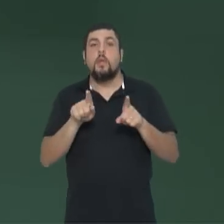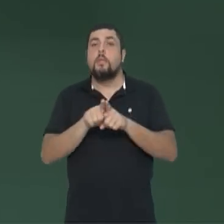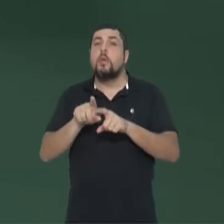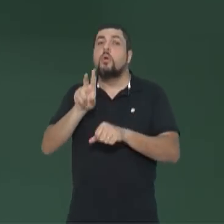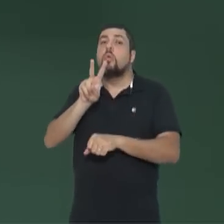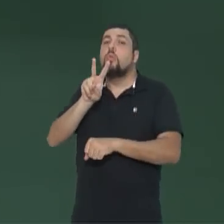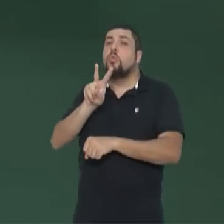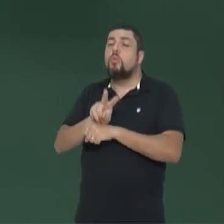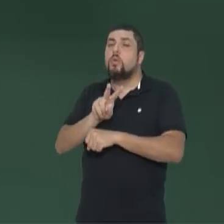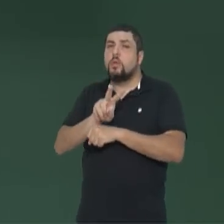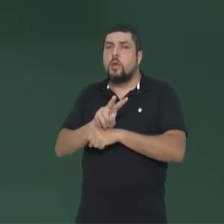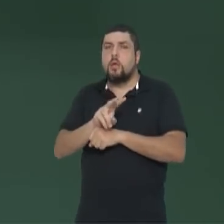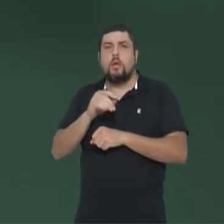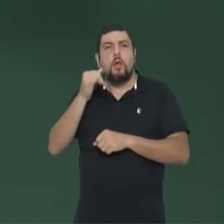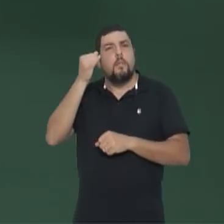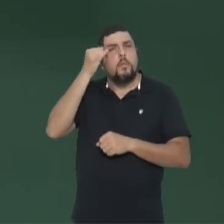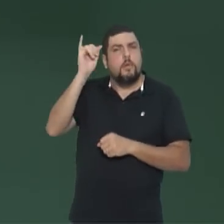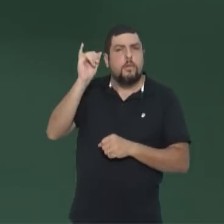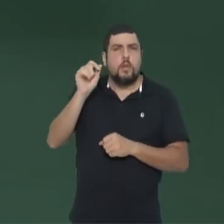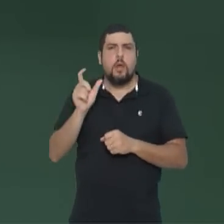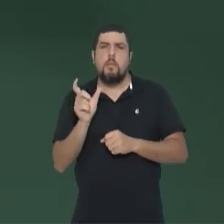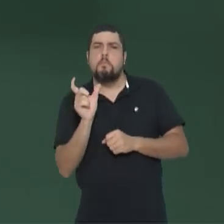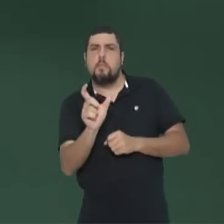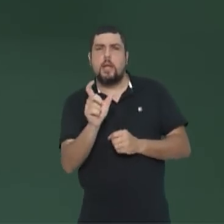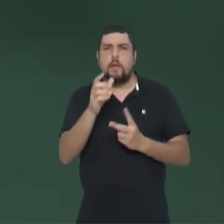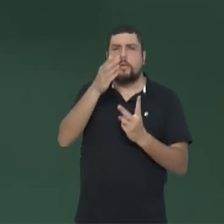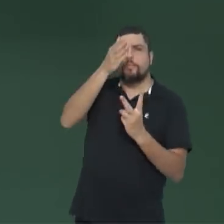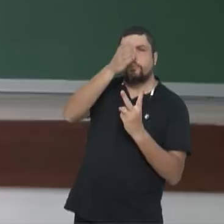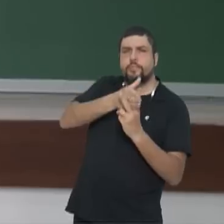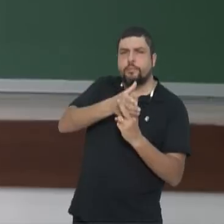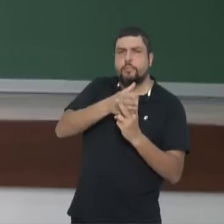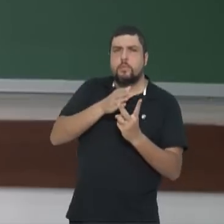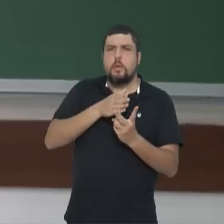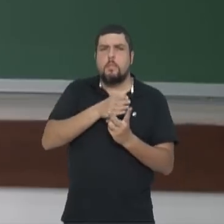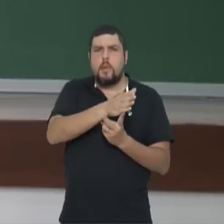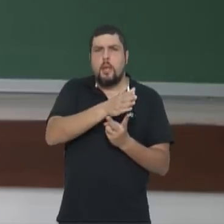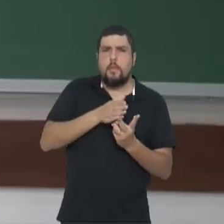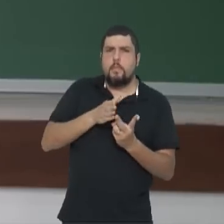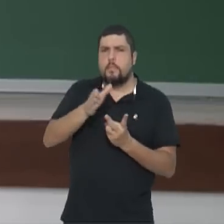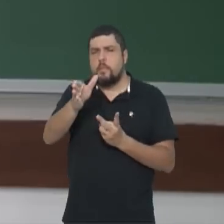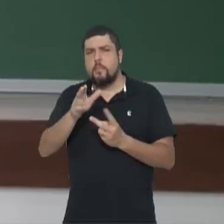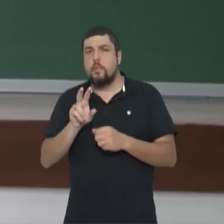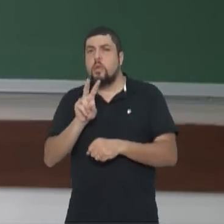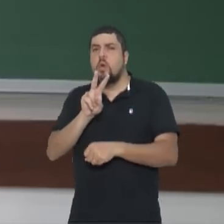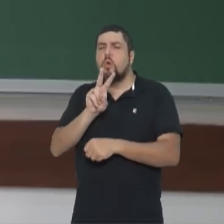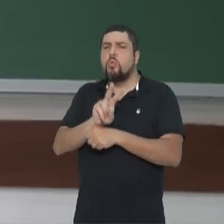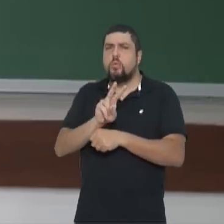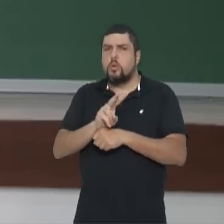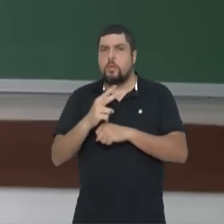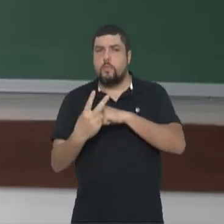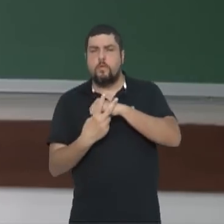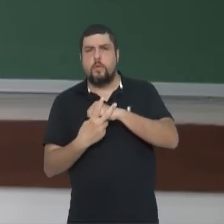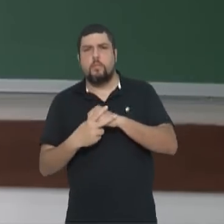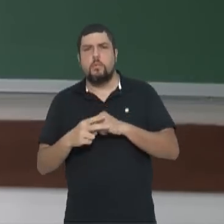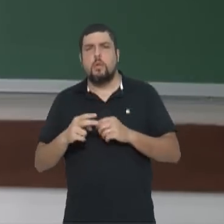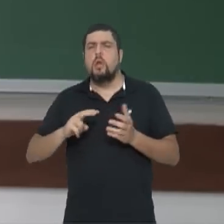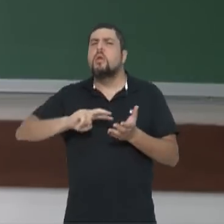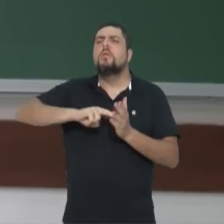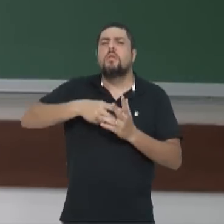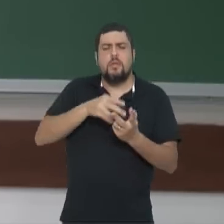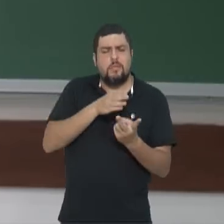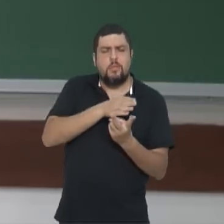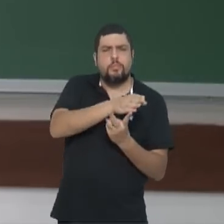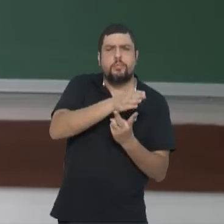que não haja ambiguidade, de repente tenho que tomar muito cuidado com a escolha do verbo. O que é ambiguidade? É